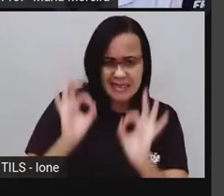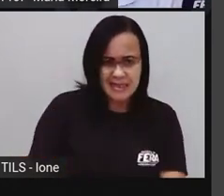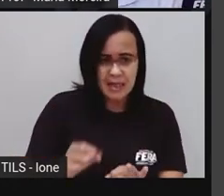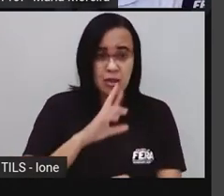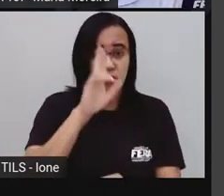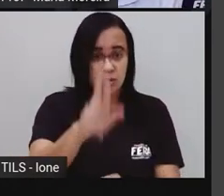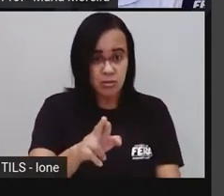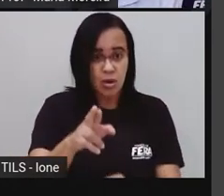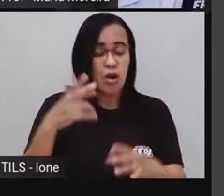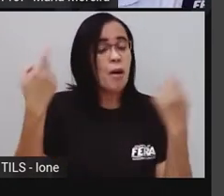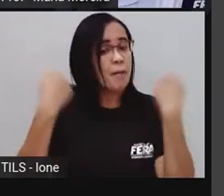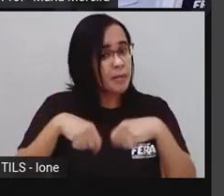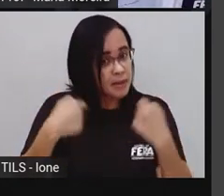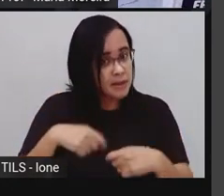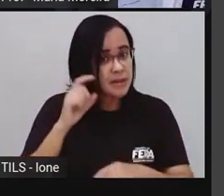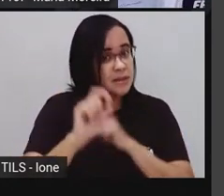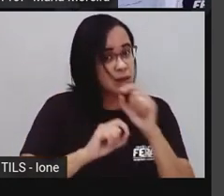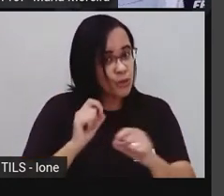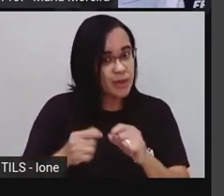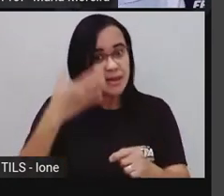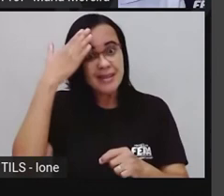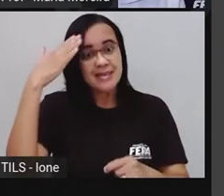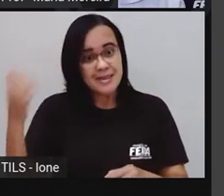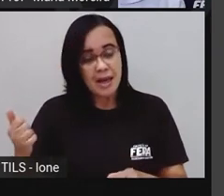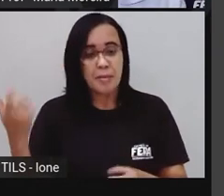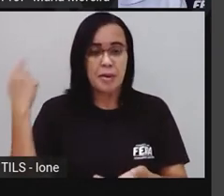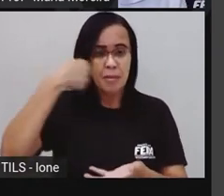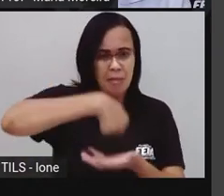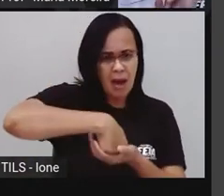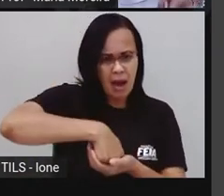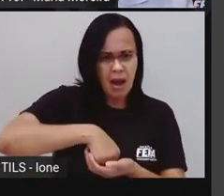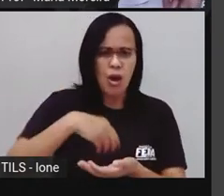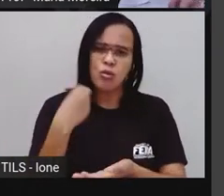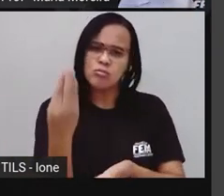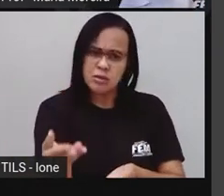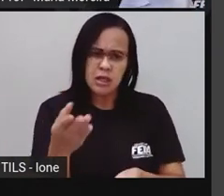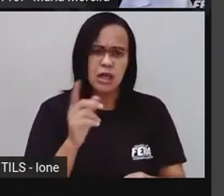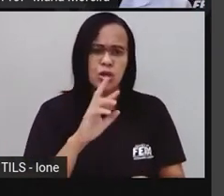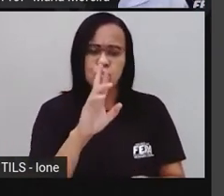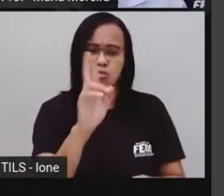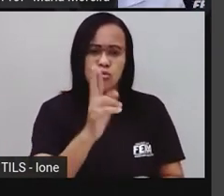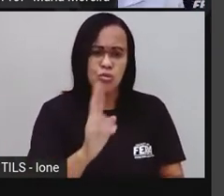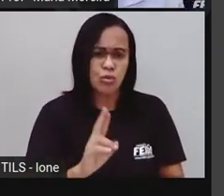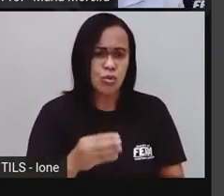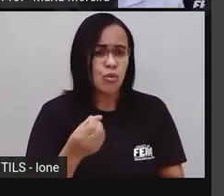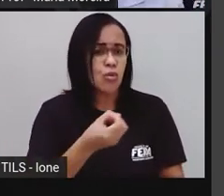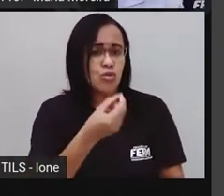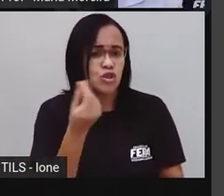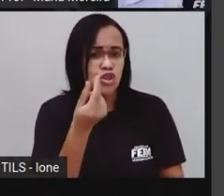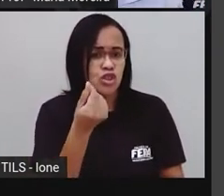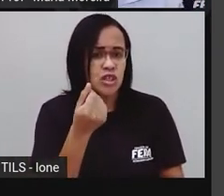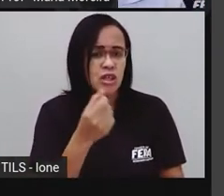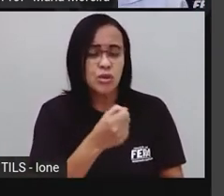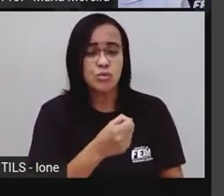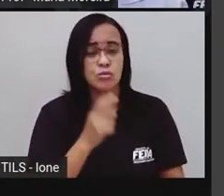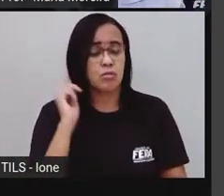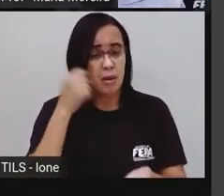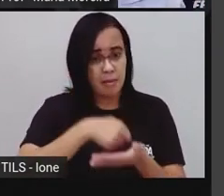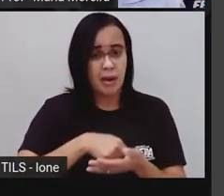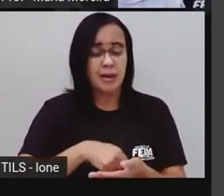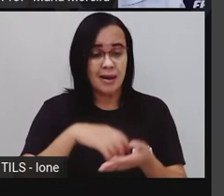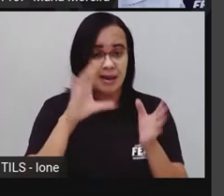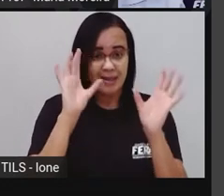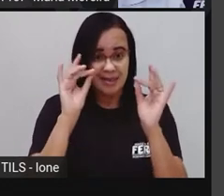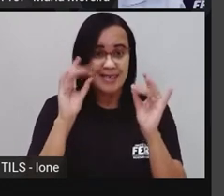dinheiro dele iria dar para comprar uma revistinha ou não Eu precisaria saber exatamente o que o valor da figurinha se